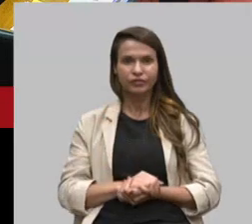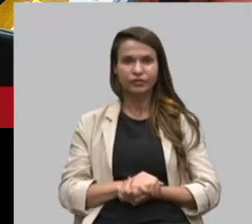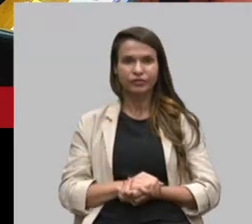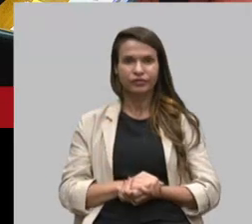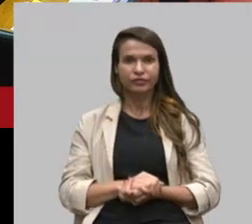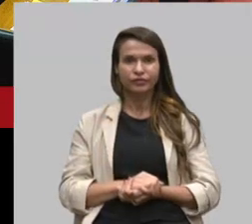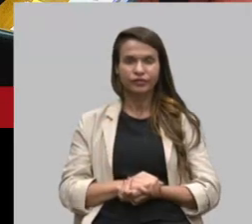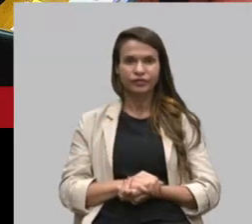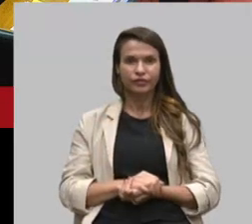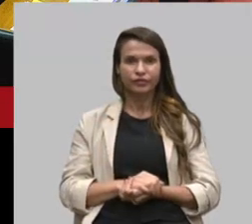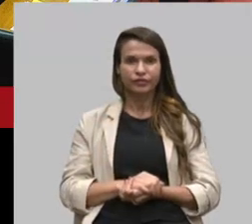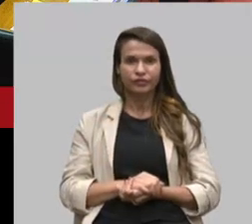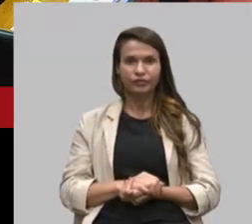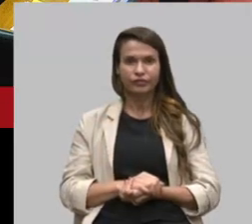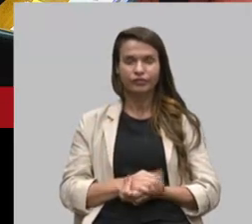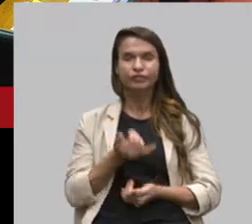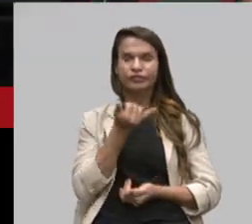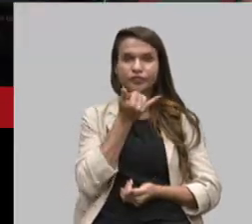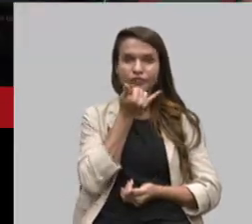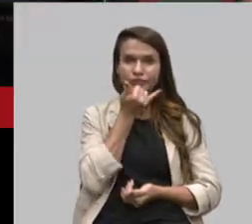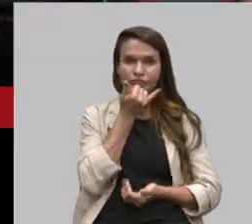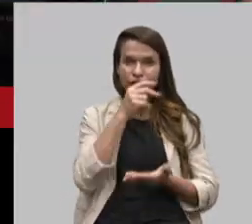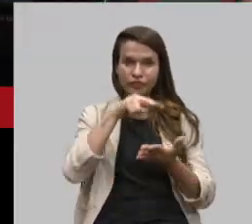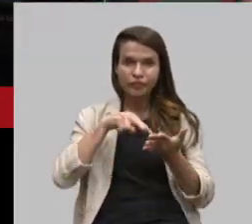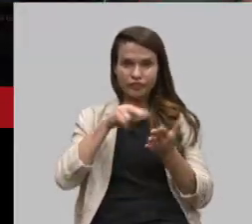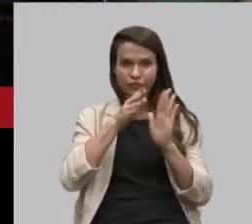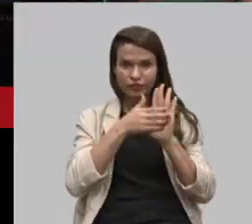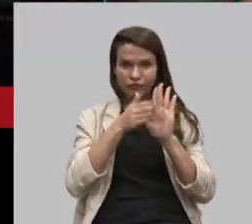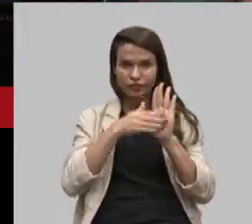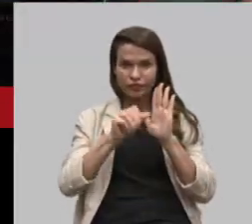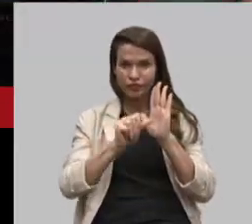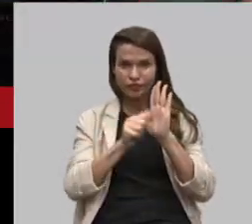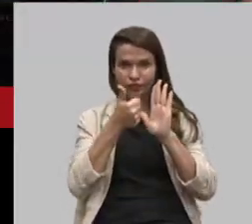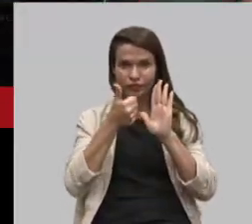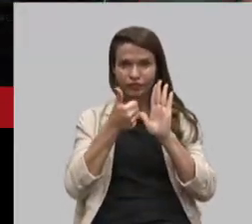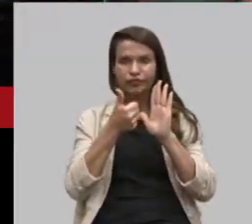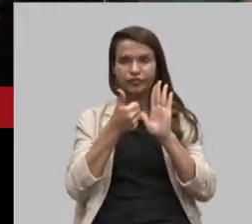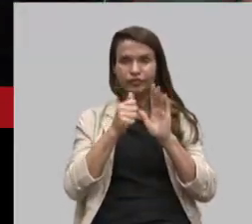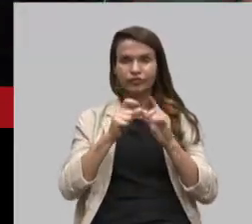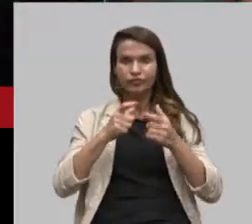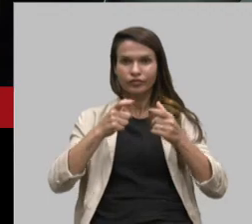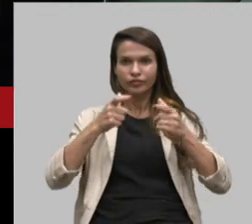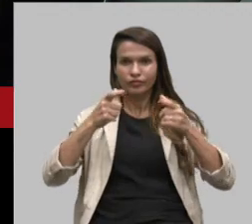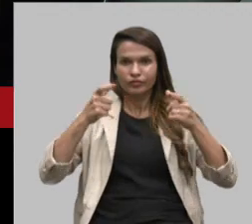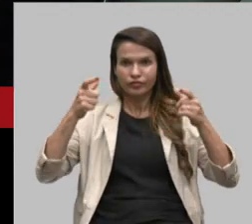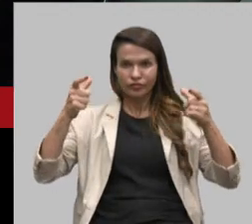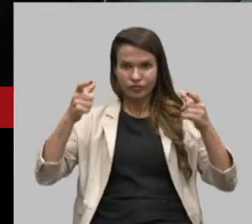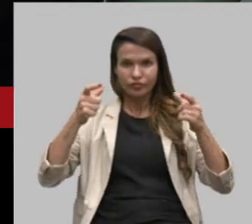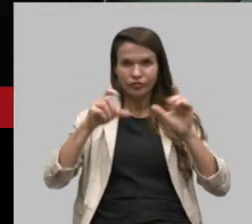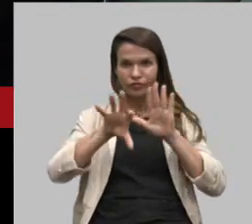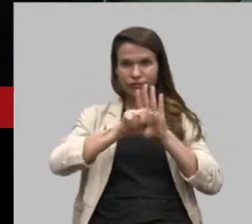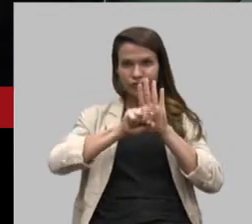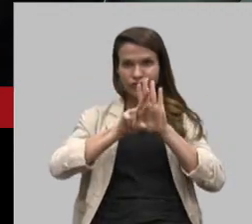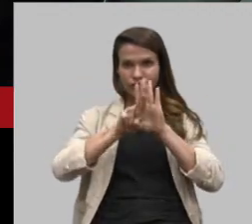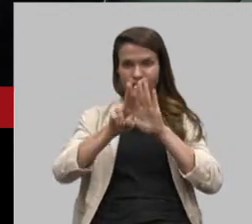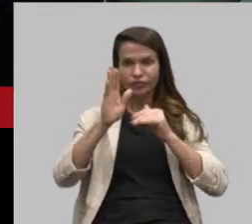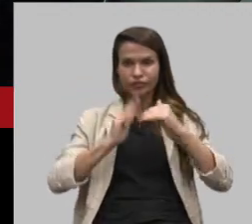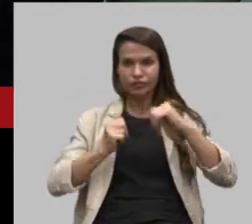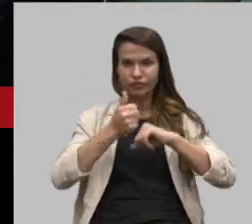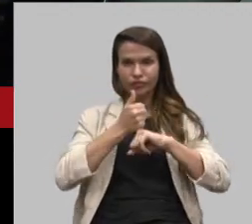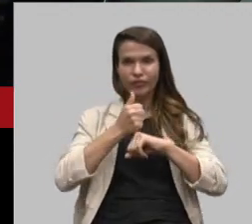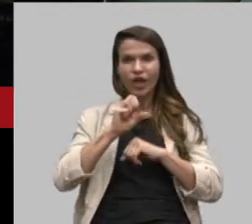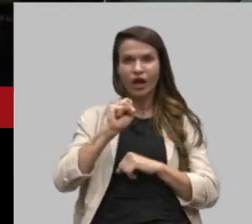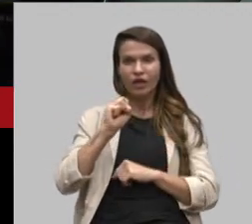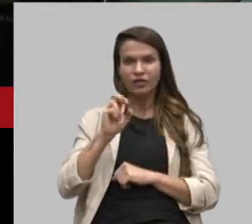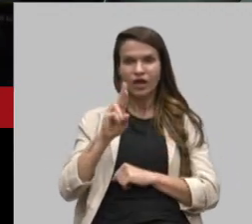ah perdão Gente vou ler a proposta primeiro ampliação das ouvidorias realizadas por profissionais das SRS